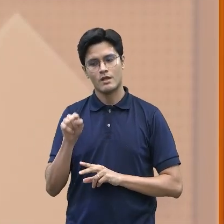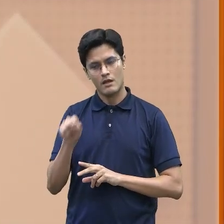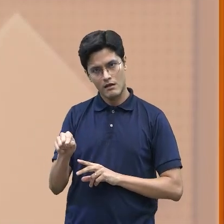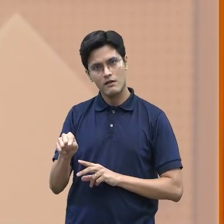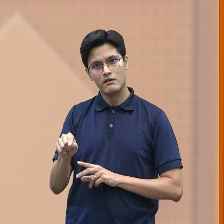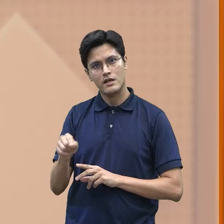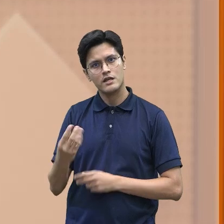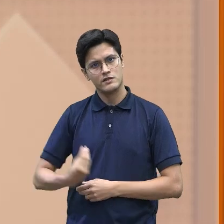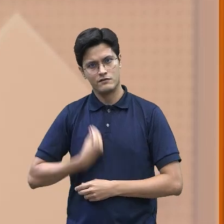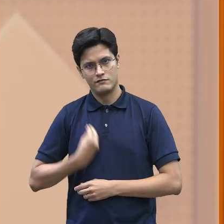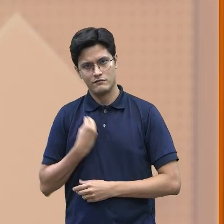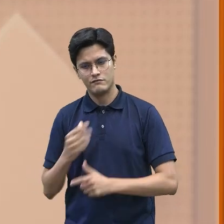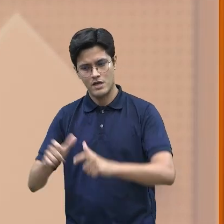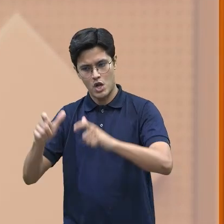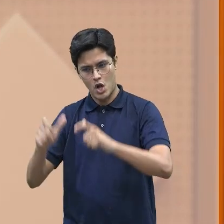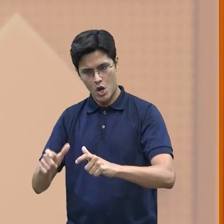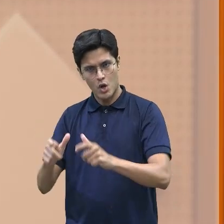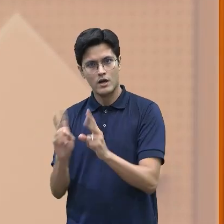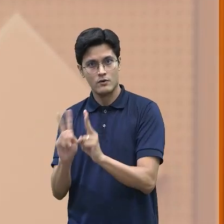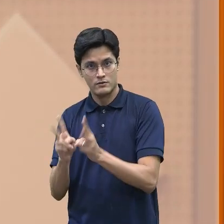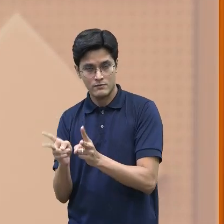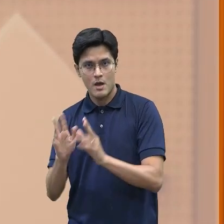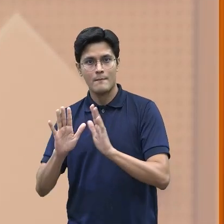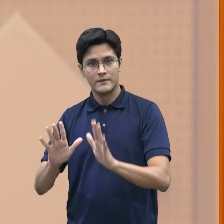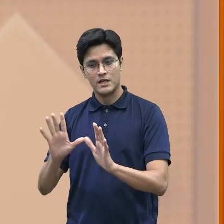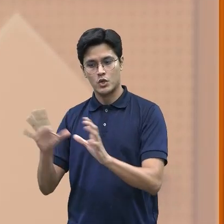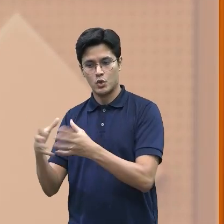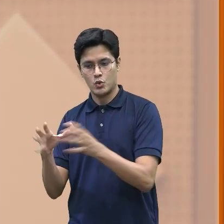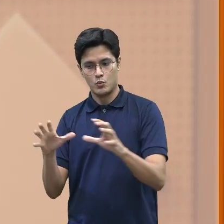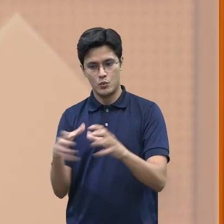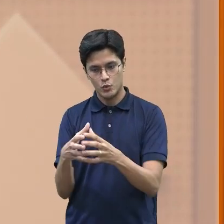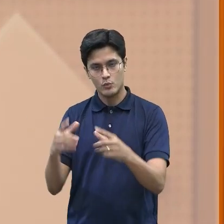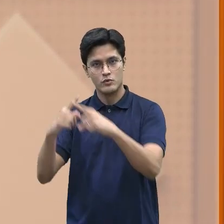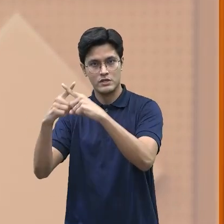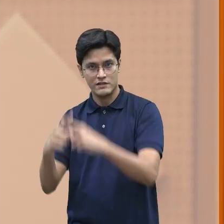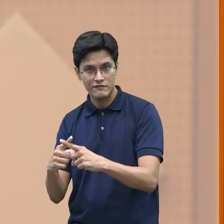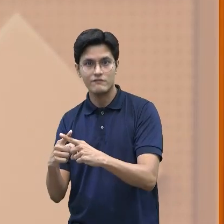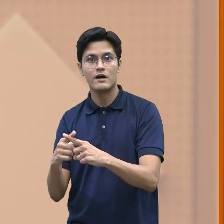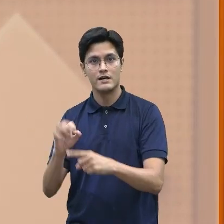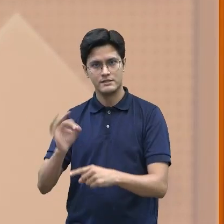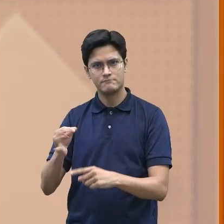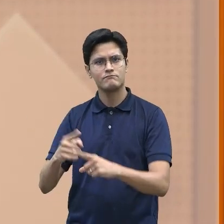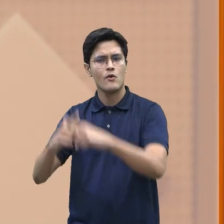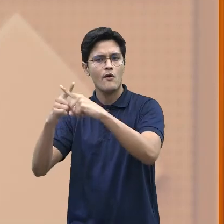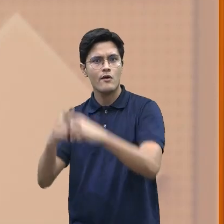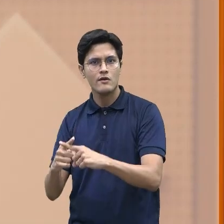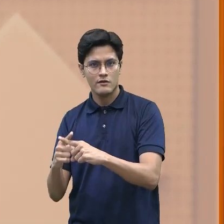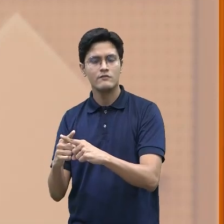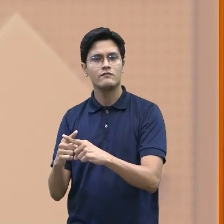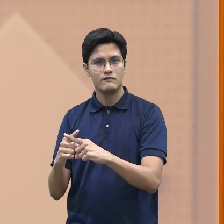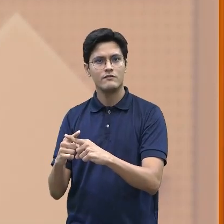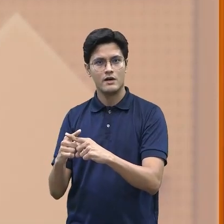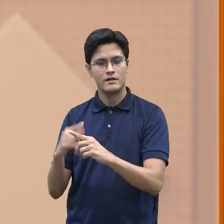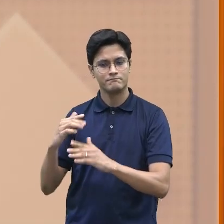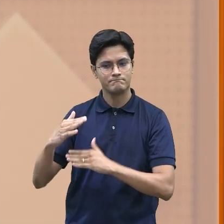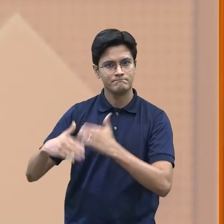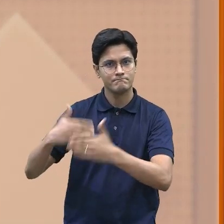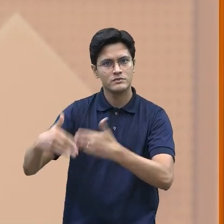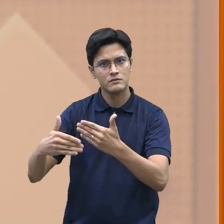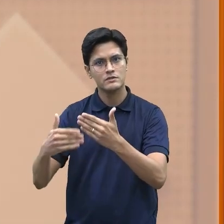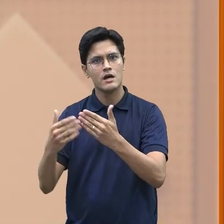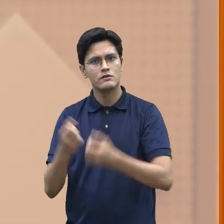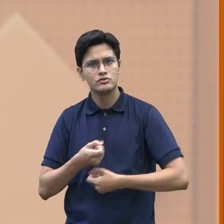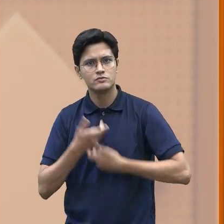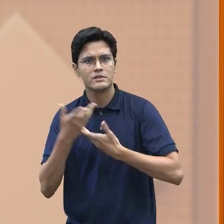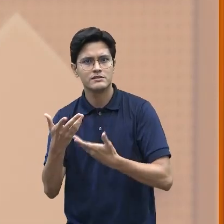mesmo território, alguns grupos eles eram rivais entre si. E essas rivalidades elas vão se tornar cada vez mais evidentes